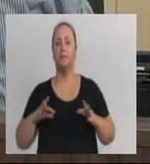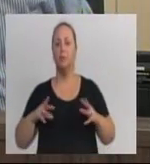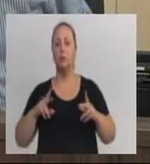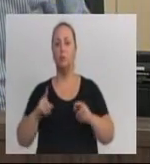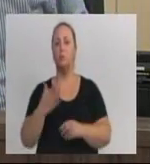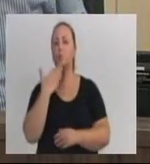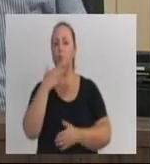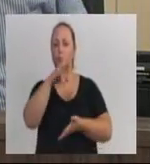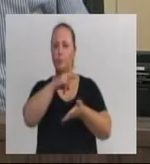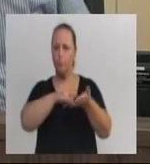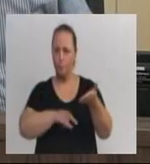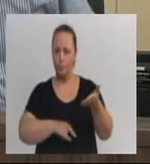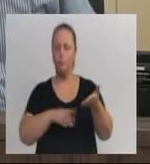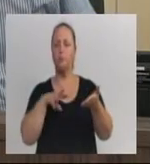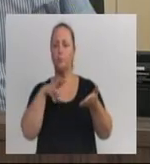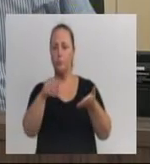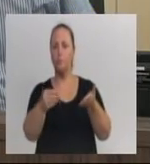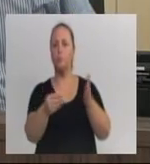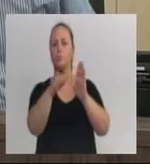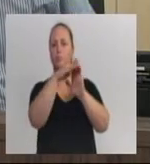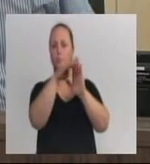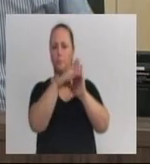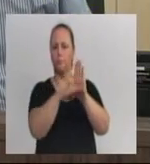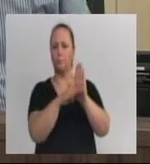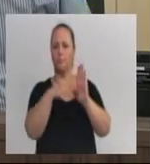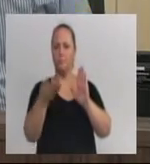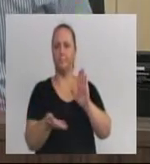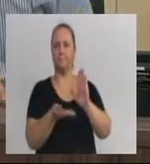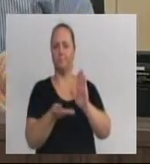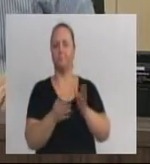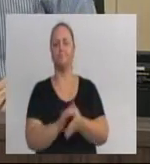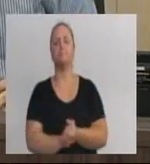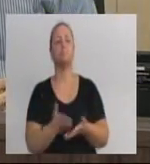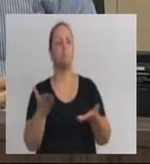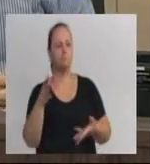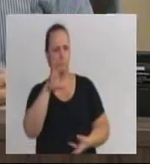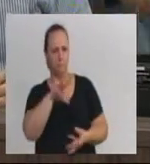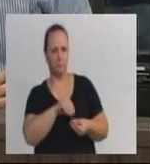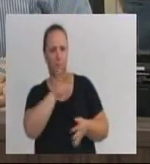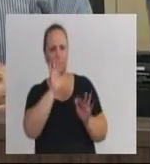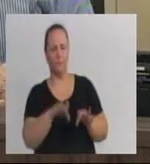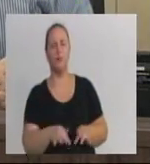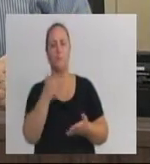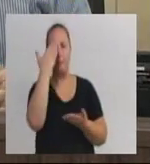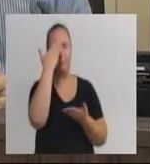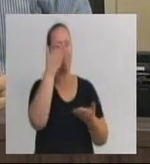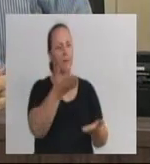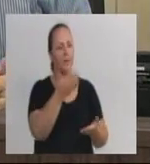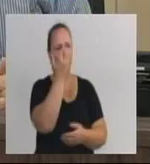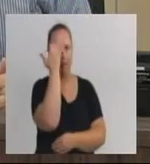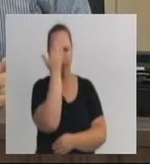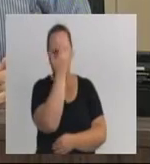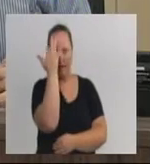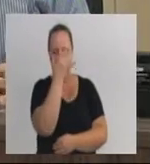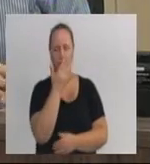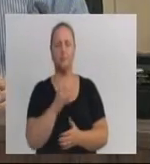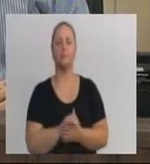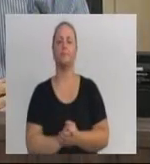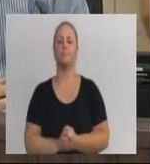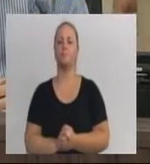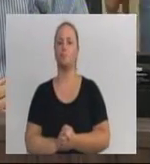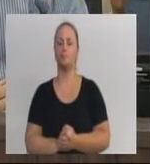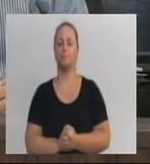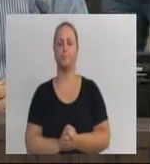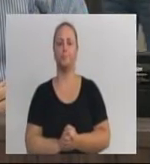Todos os requerimentos também à ordem do dia. Seria isso, senhor presidente. Obrigado, vereador Célio Dias.